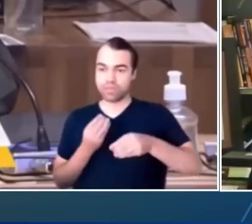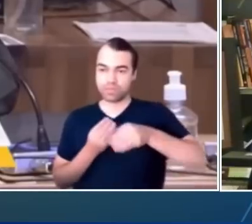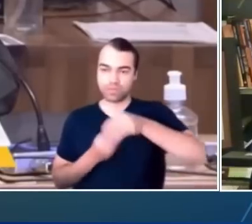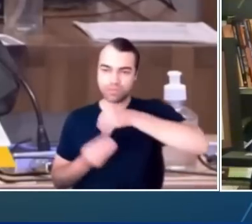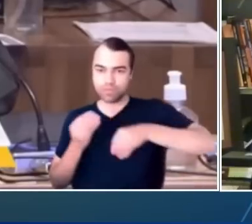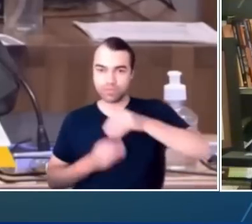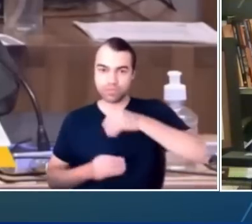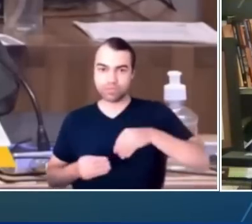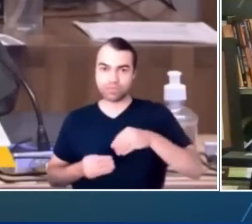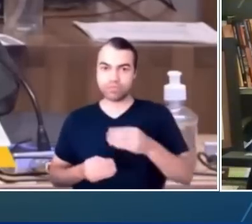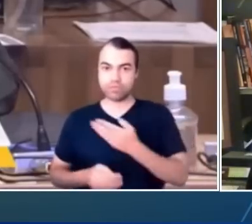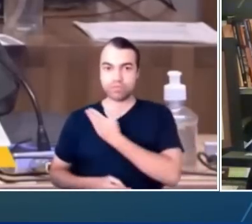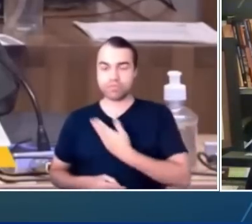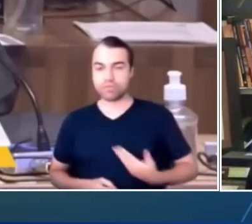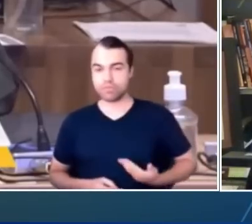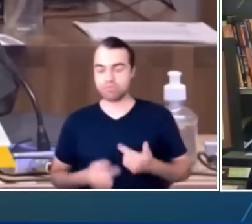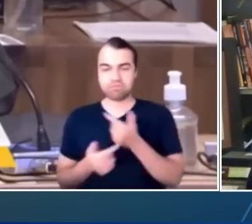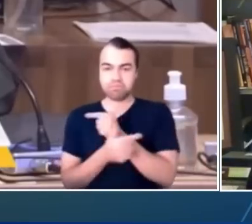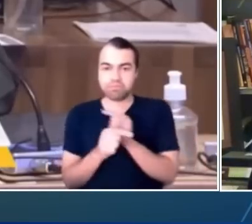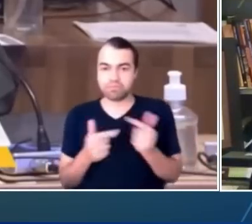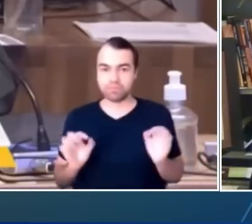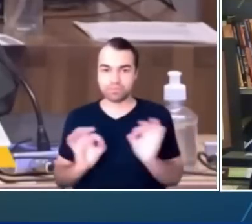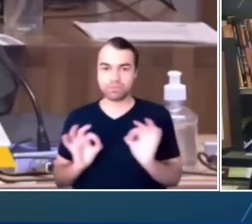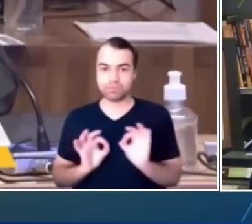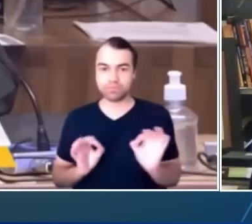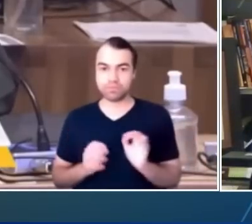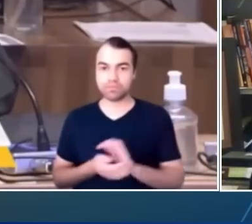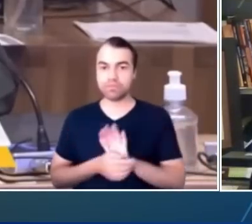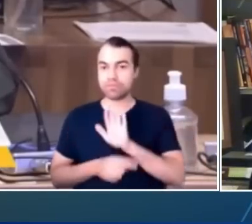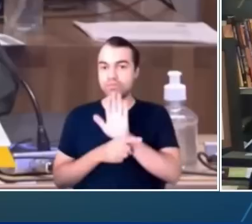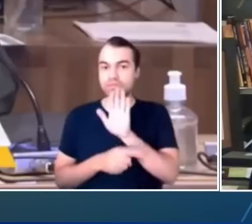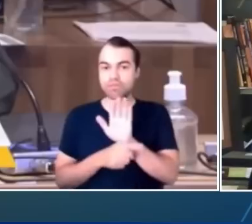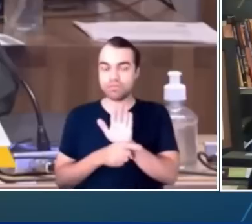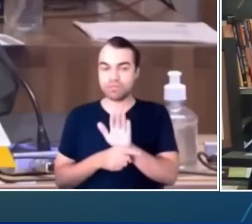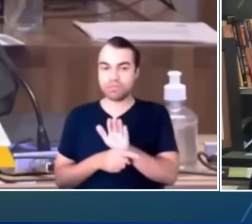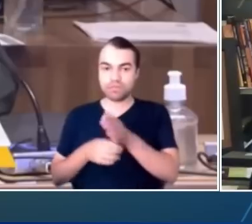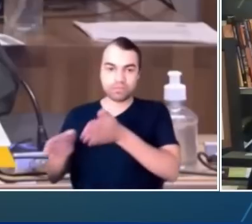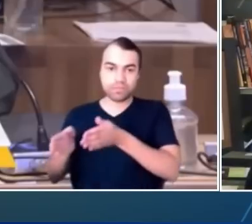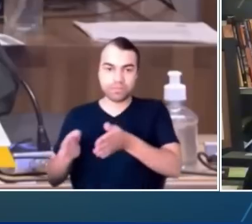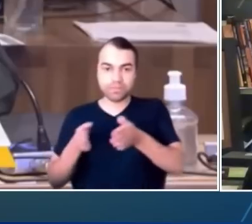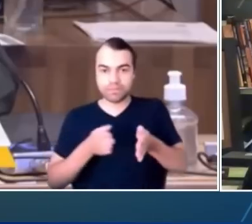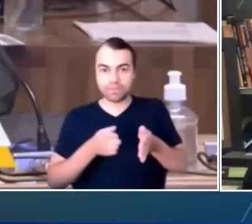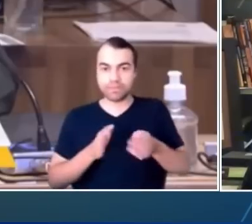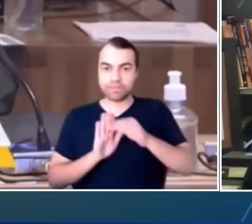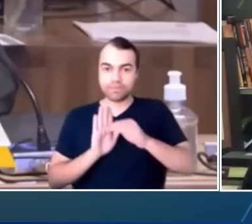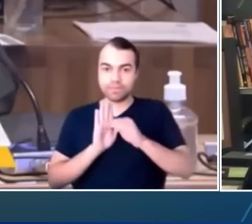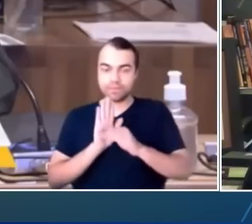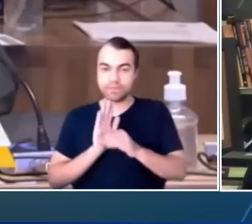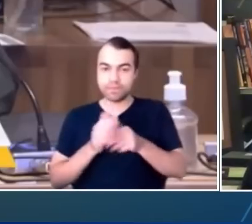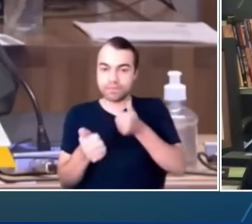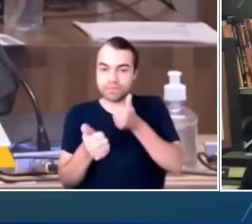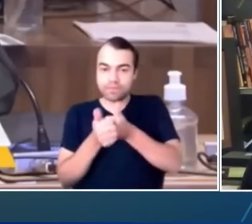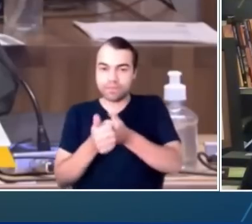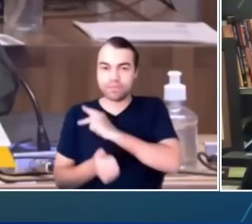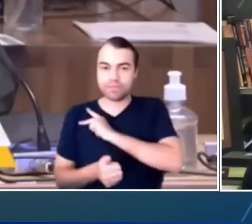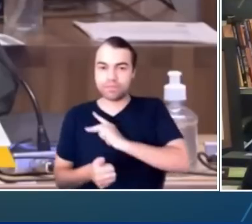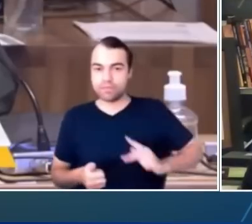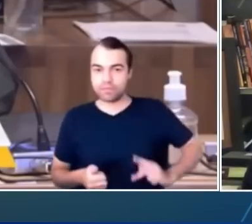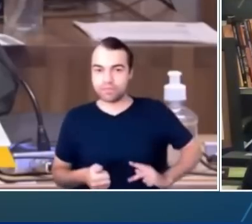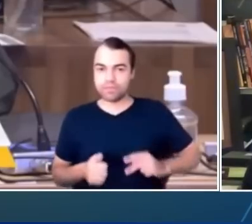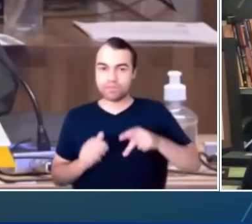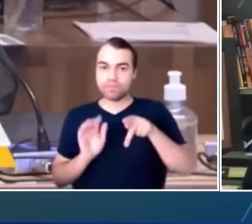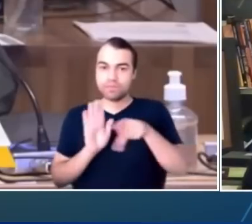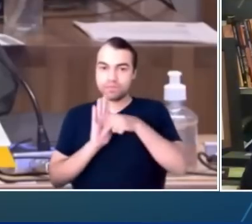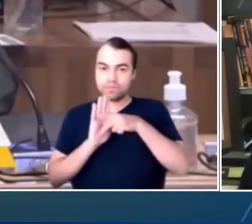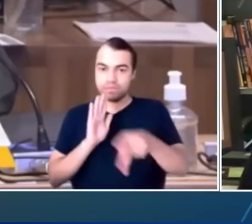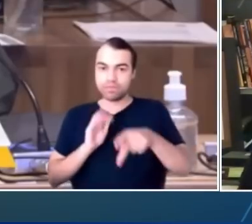ou a CPI sequer conseguiu aprovar a convocação dele? Essa é uma informação que eu não tenho.